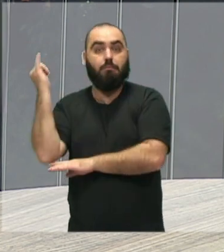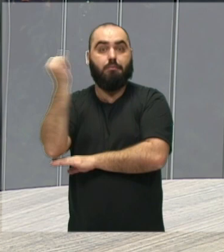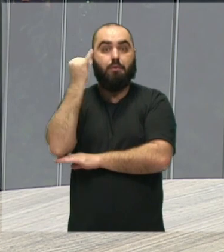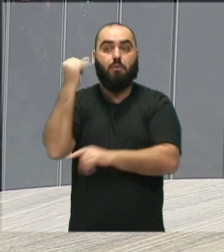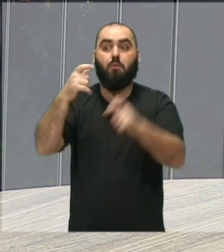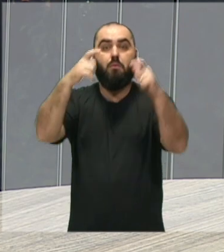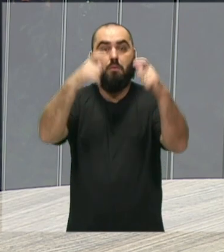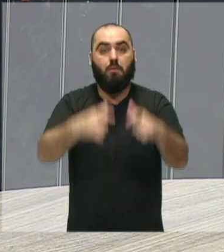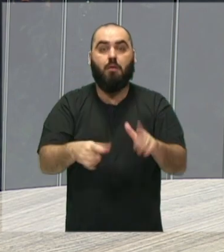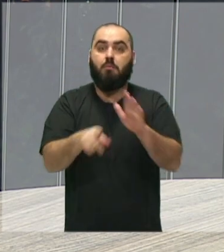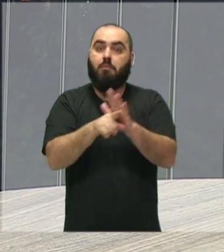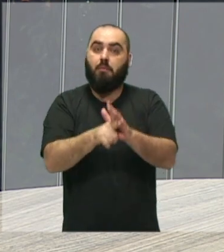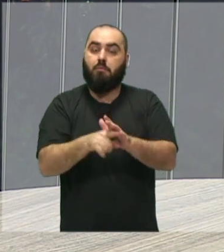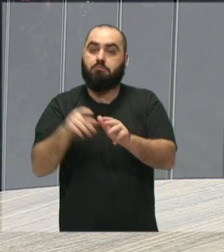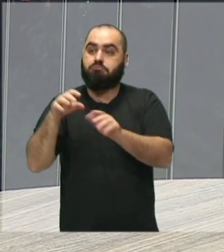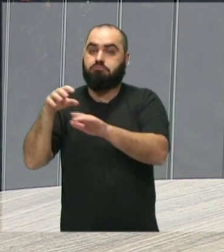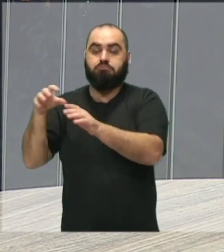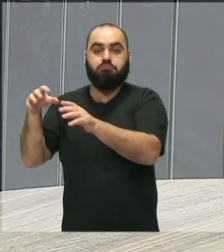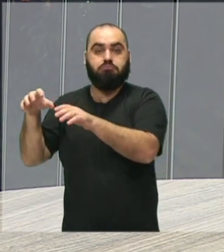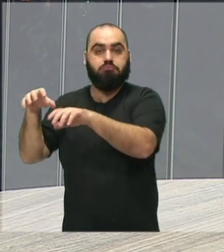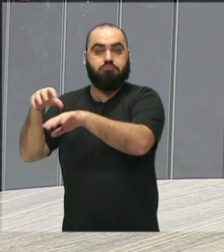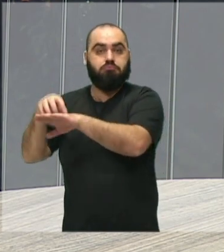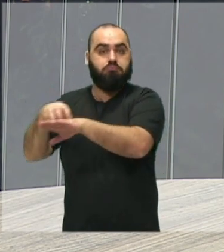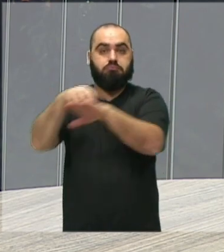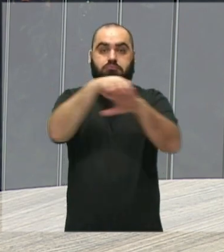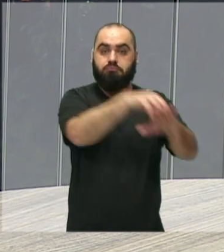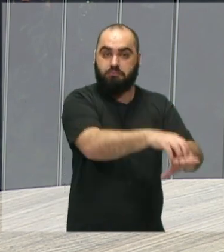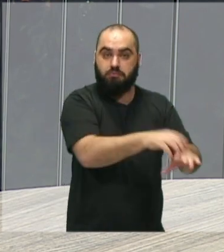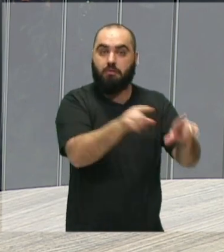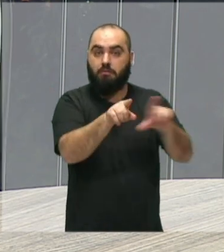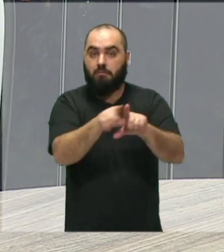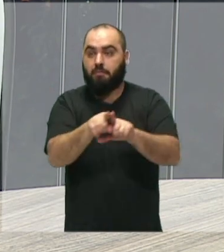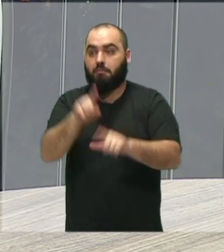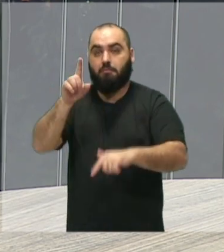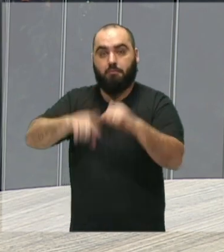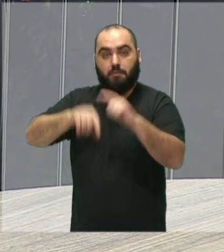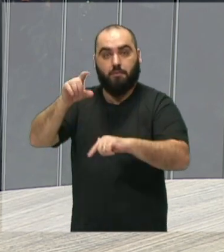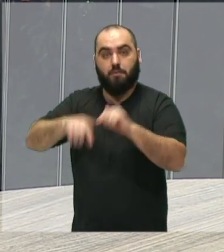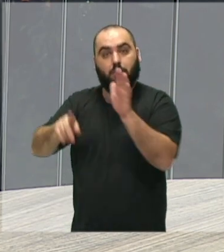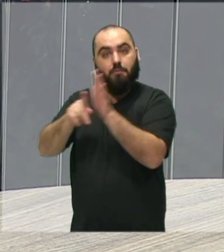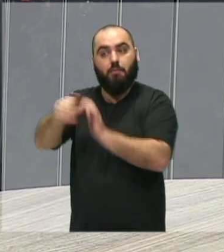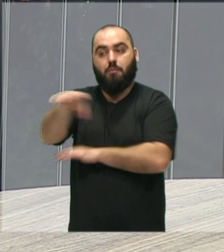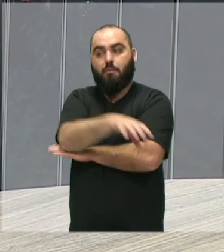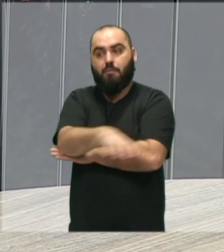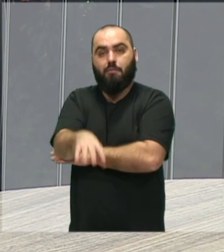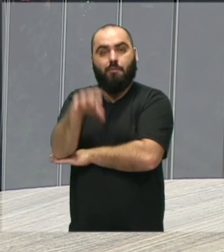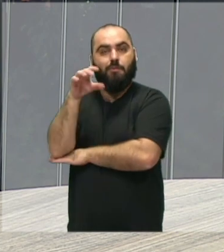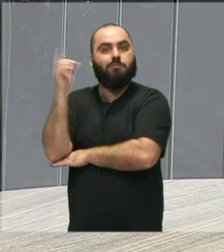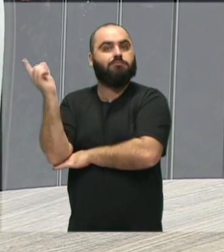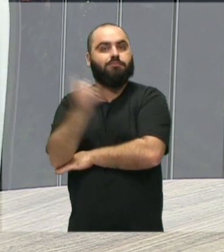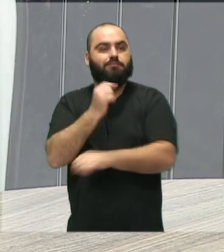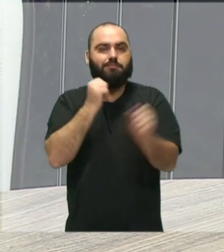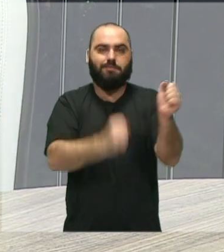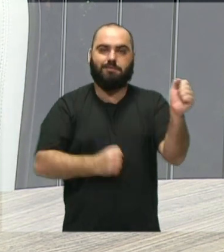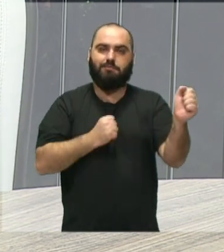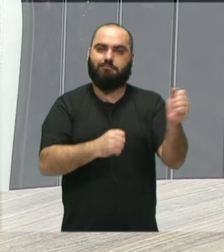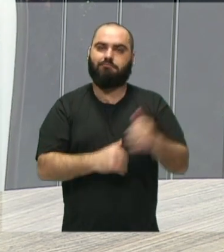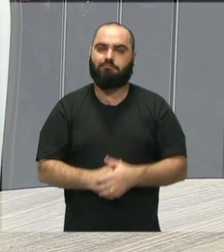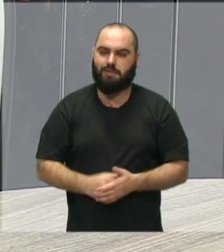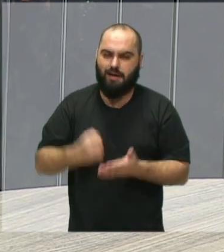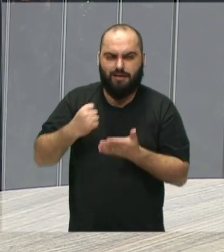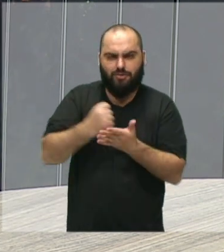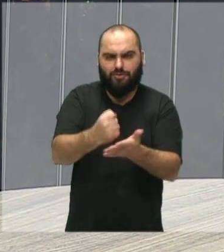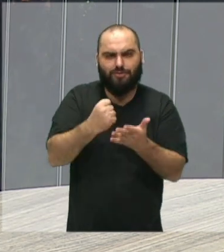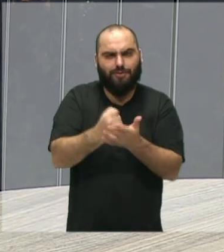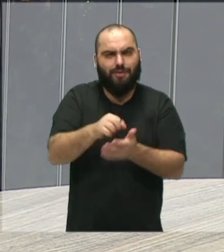o transporte e a evacuação dos produtos, né, pelo porto. Então, e aí ajudou também muita região